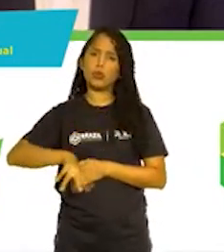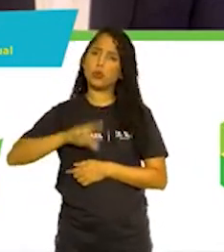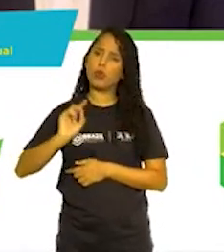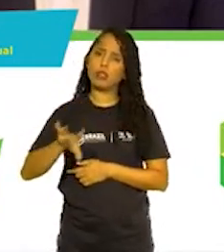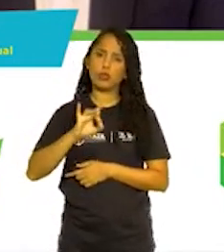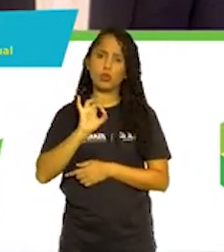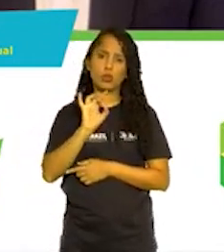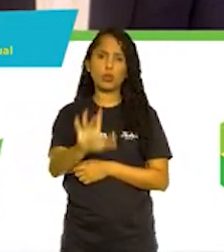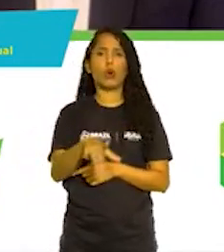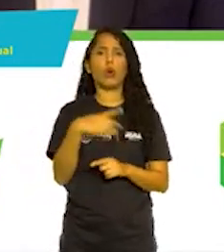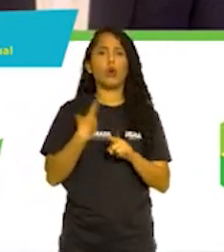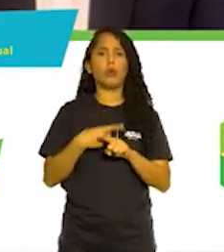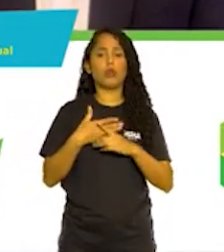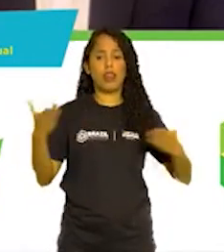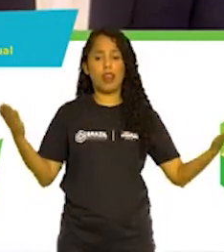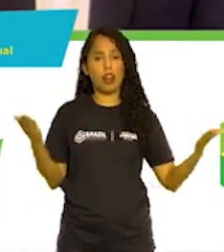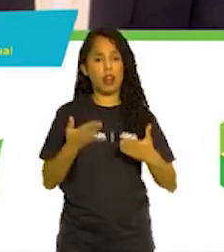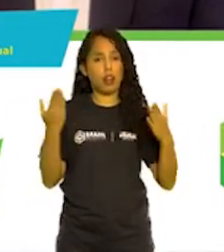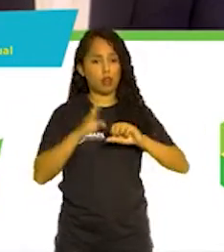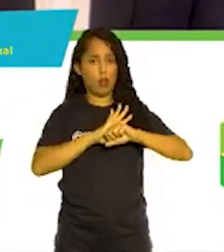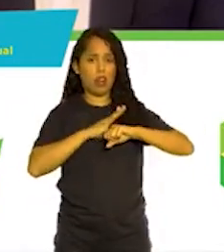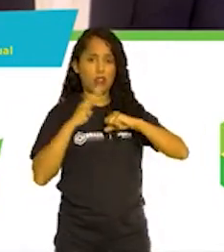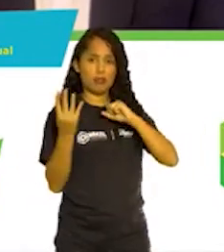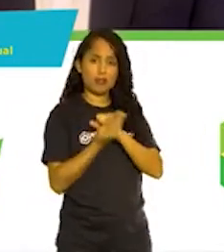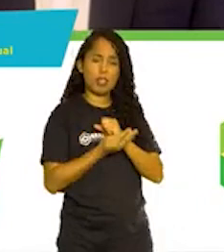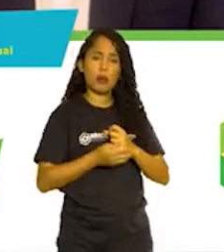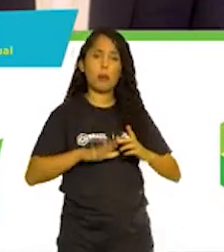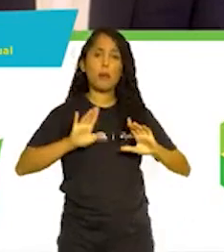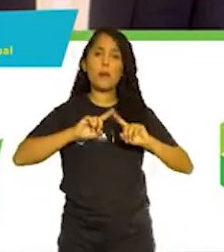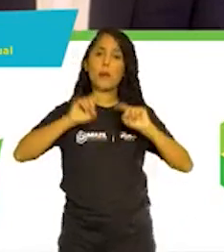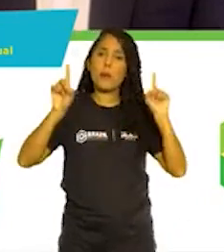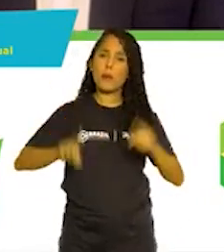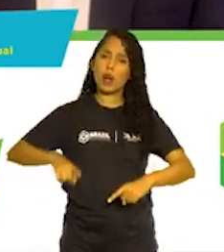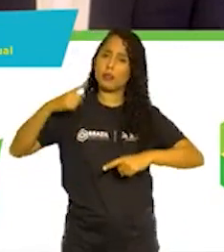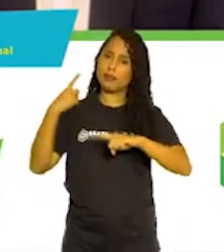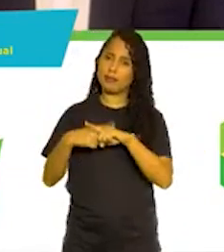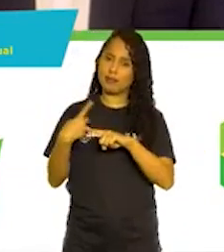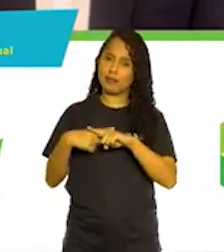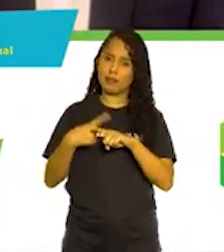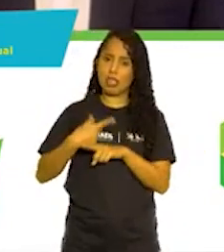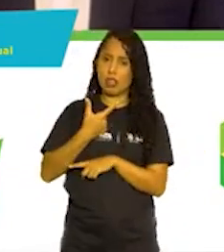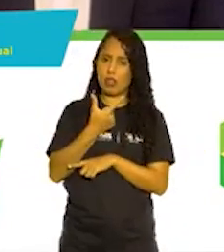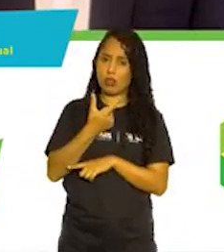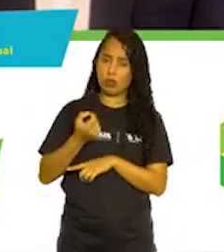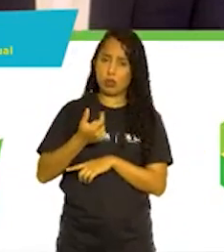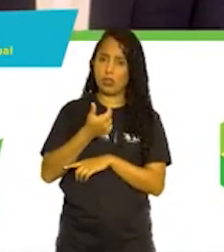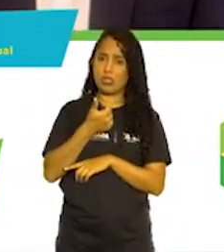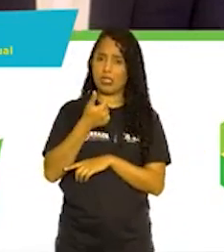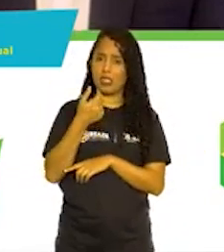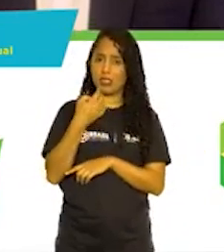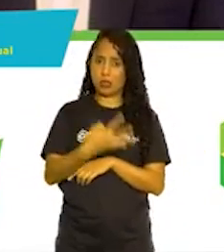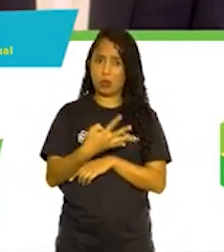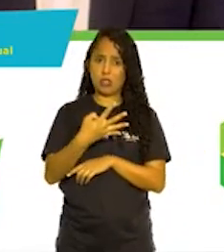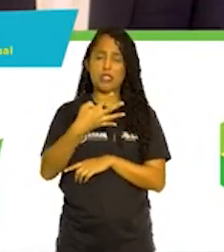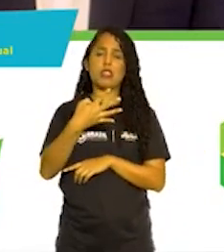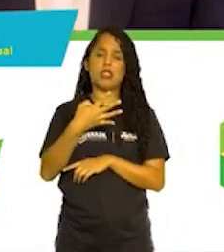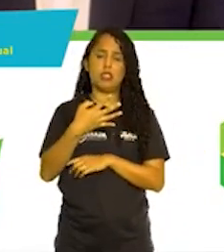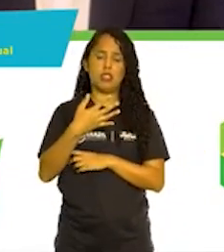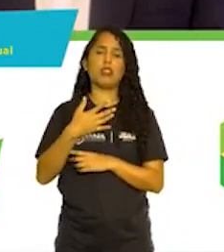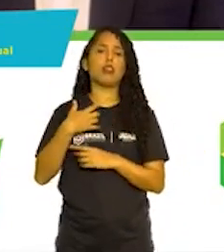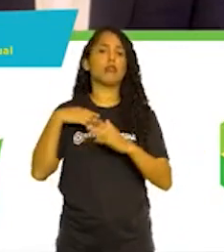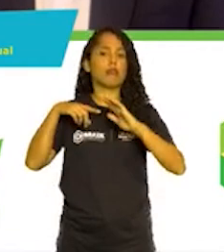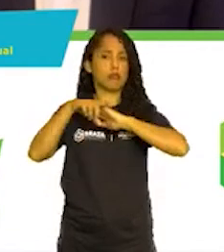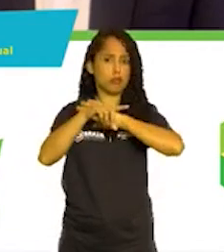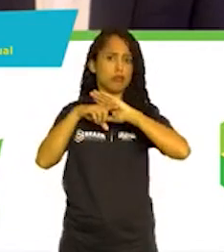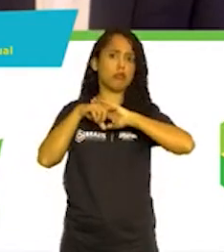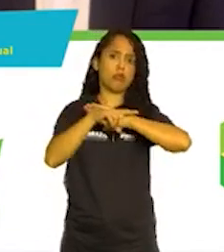atravessando uma pandemia, mas porque desde 2014, pelo menos, eu andei